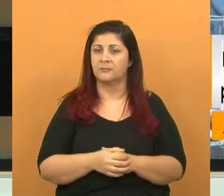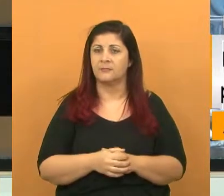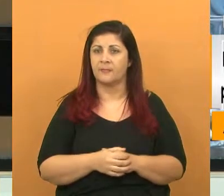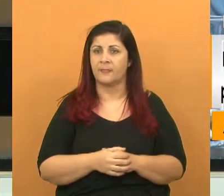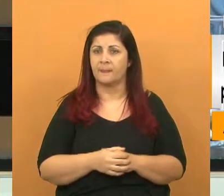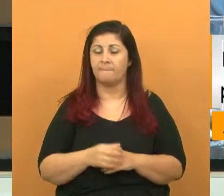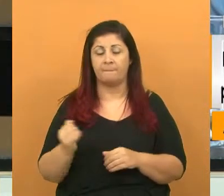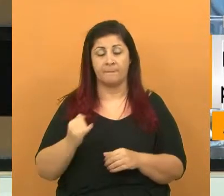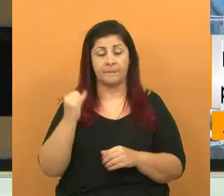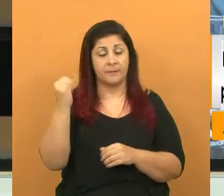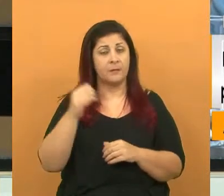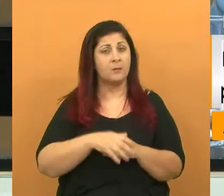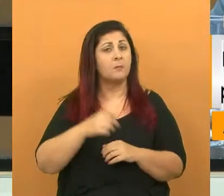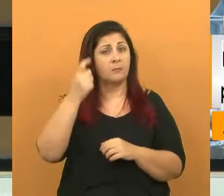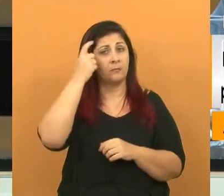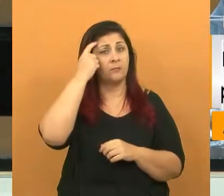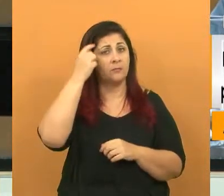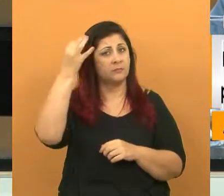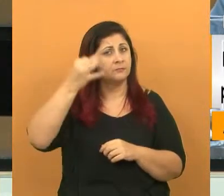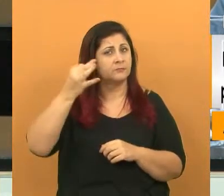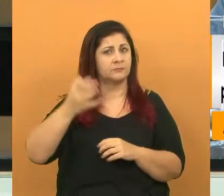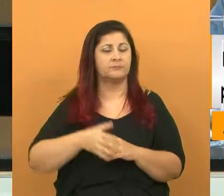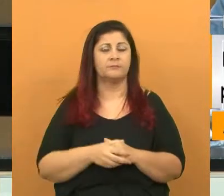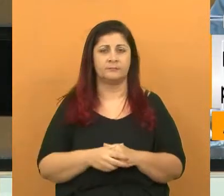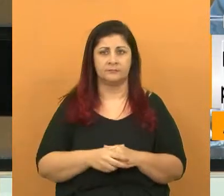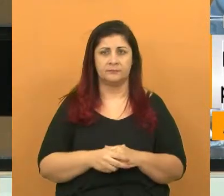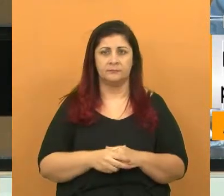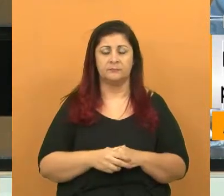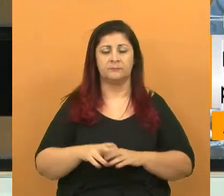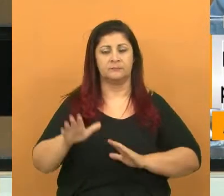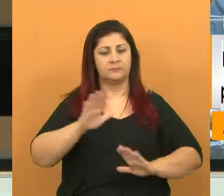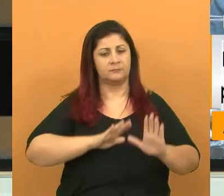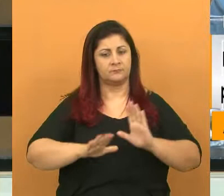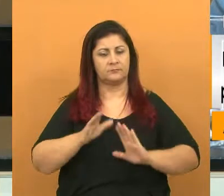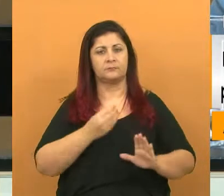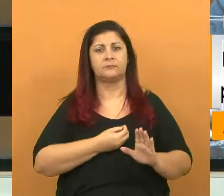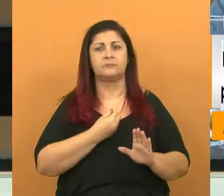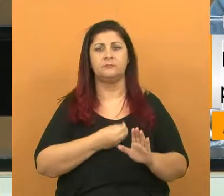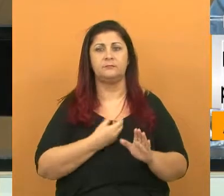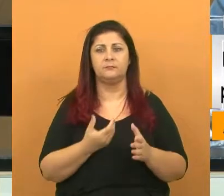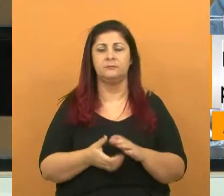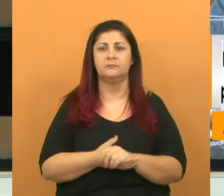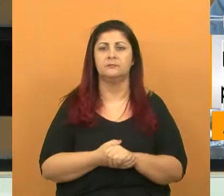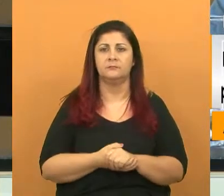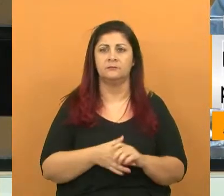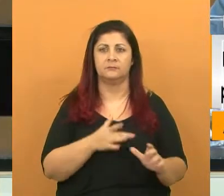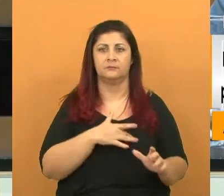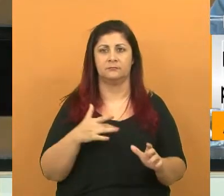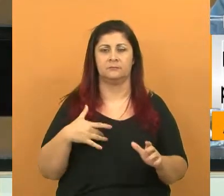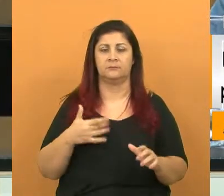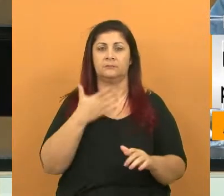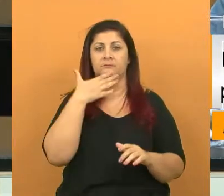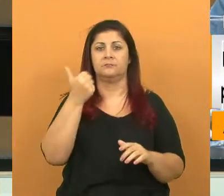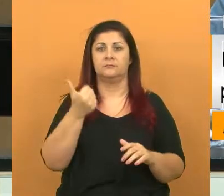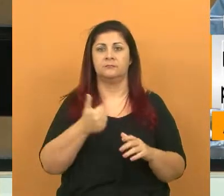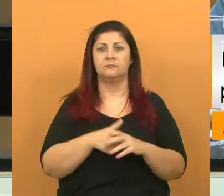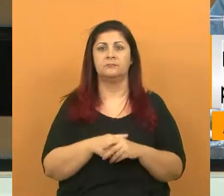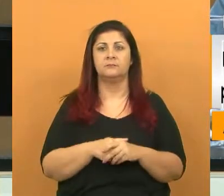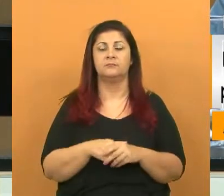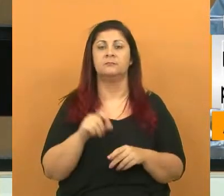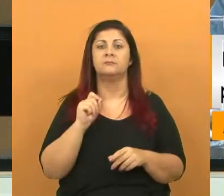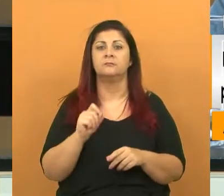isso é questão de maturidade, é questão de valorização da sua vida, de valorização da sua saúde, e o melhor remédio para a saúde